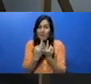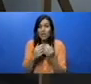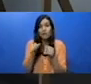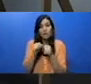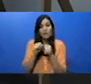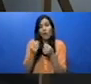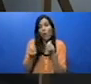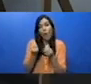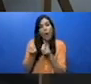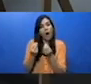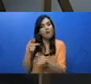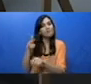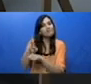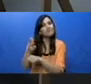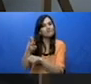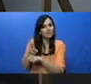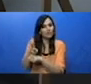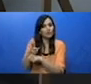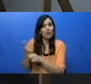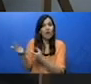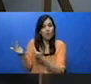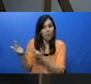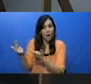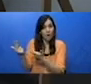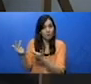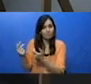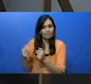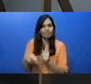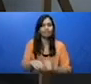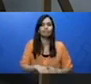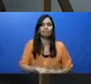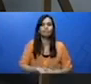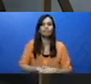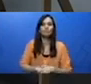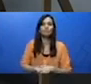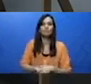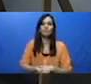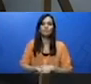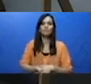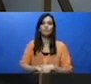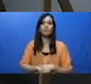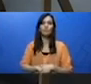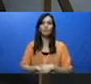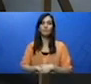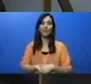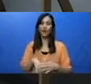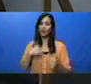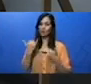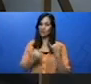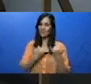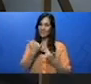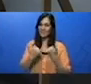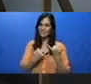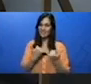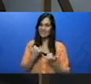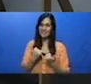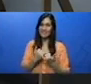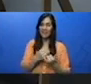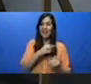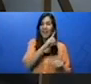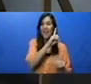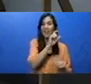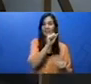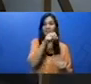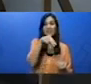dados da jogada e nós faremos o mesmo registro, ok? Então, olha lá. Jogadores, vocês vão anotar.